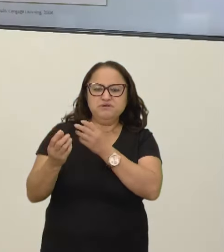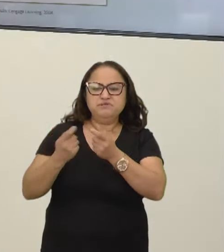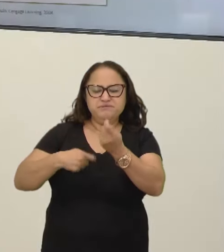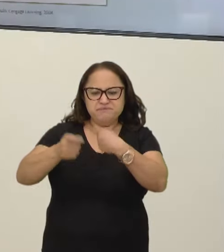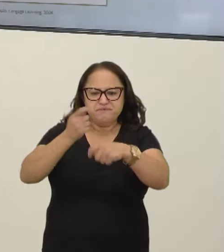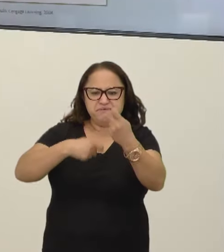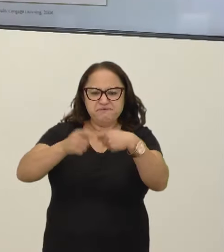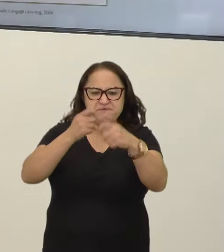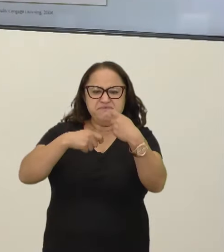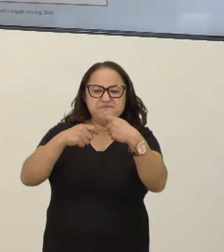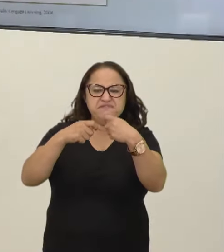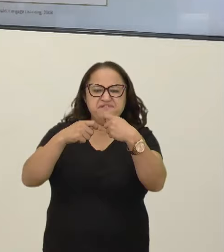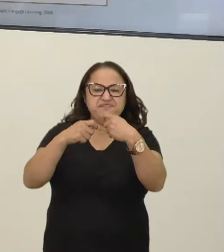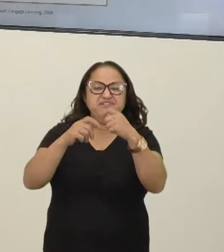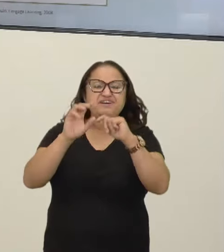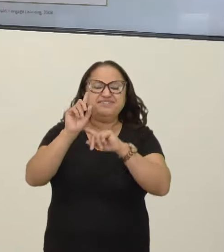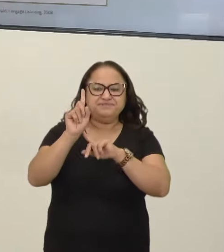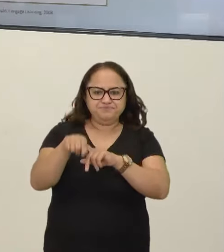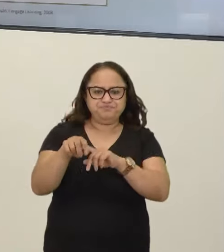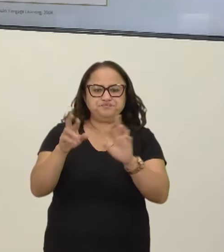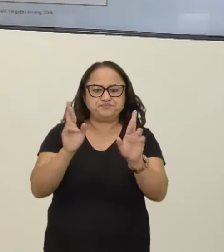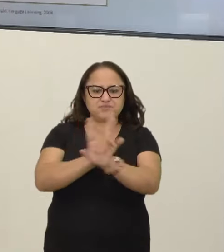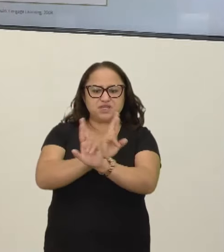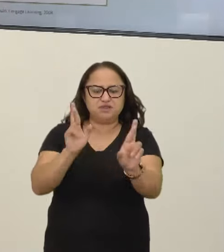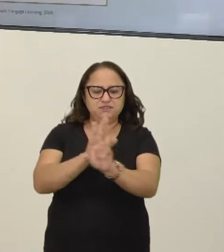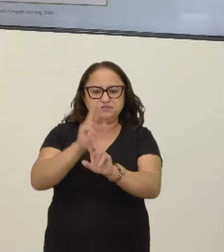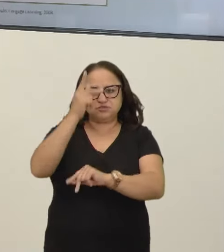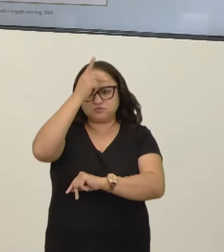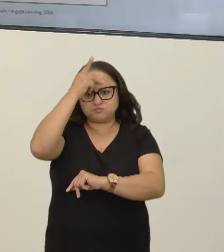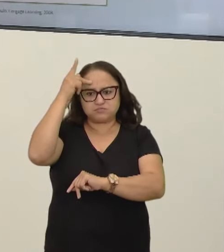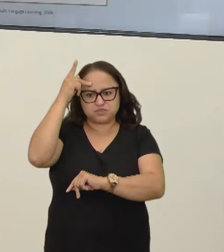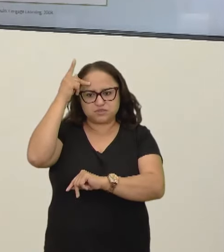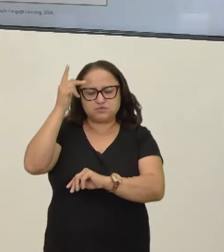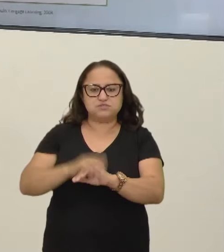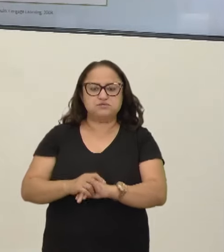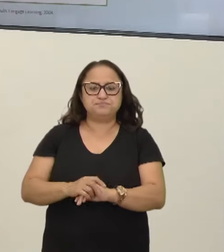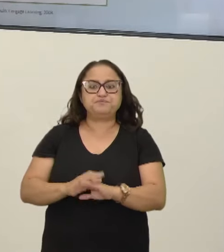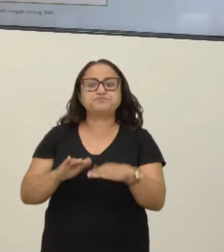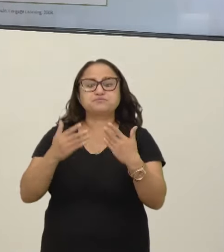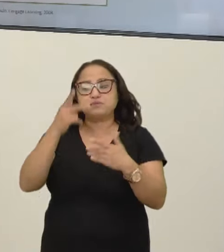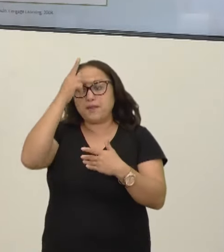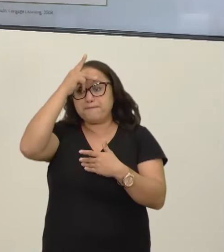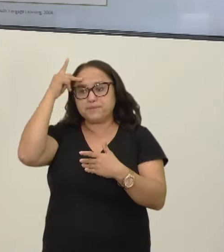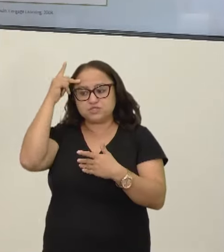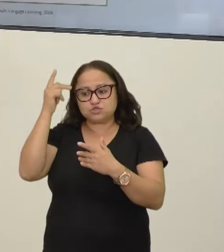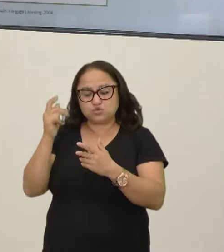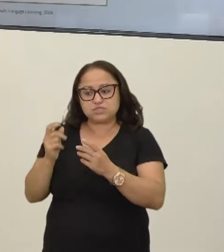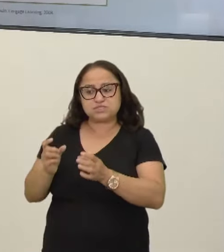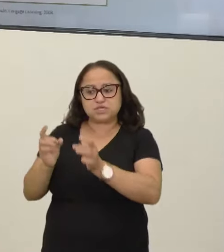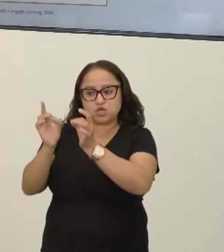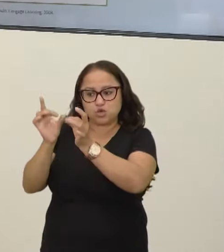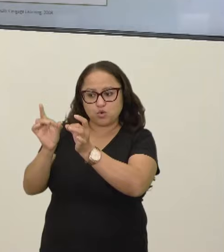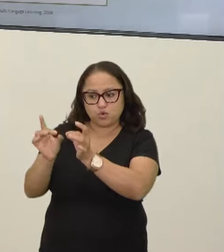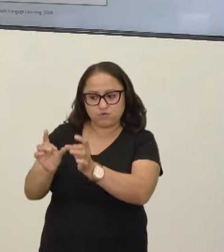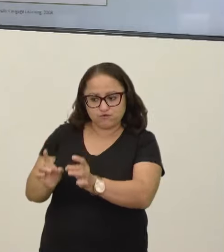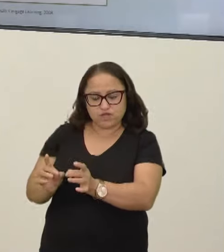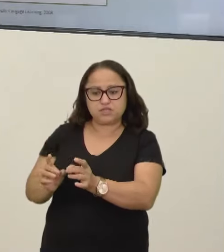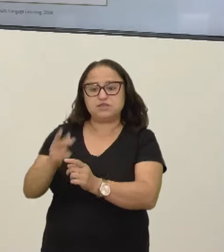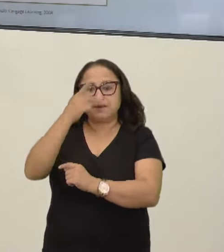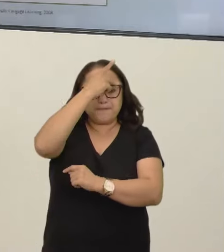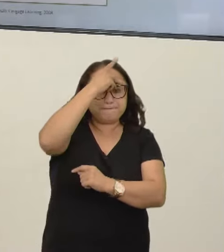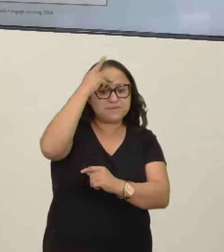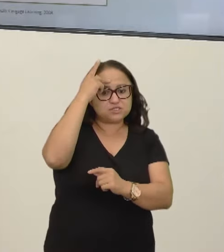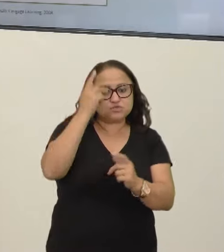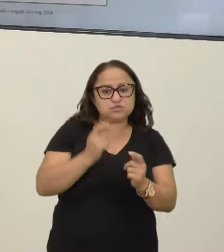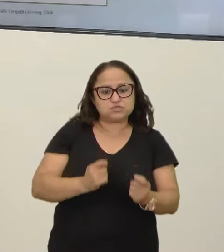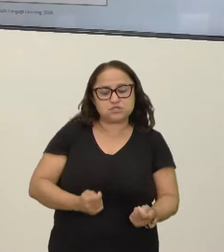é relação entre as pessoas? Porque é justamente isso. Pessoas que compram, pessoas que vendem. Pessoas que querem algumas